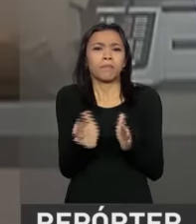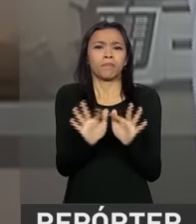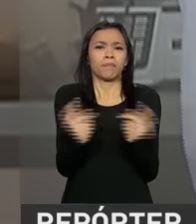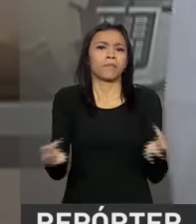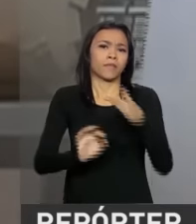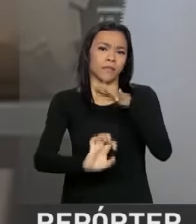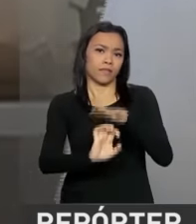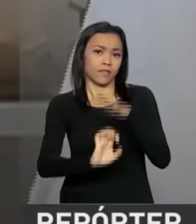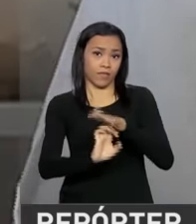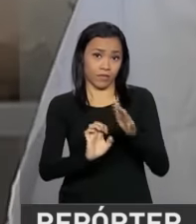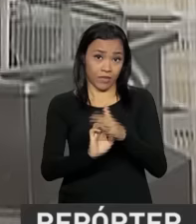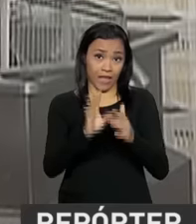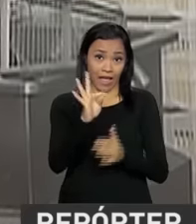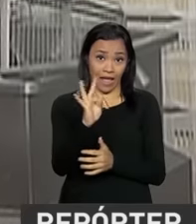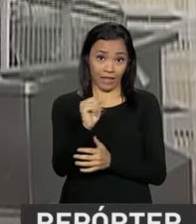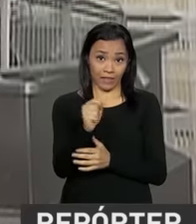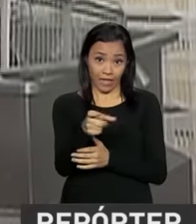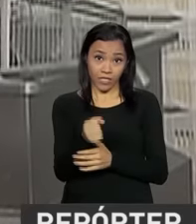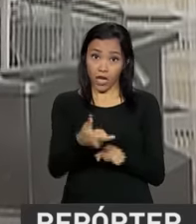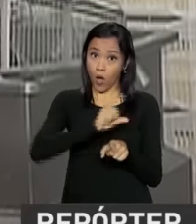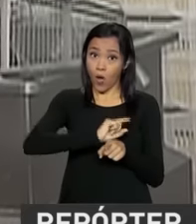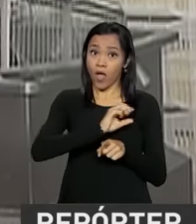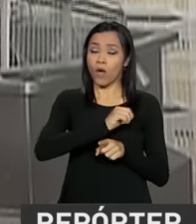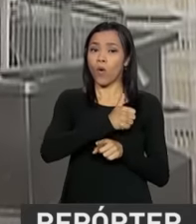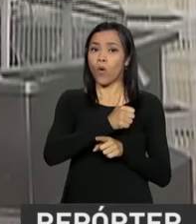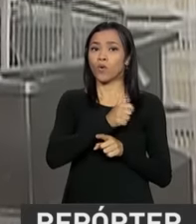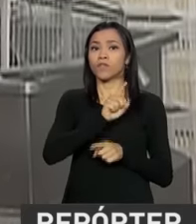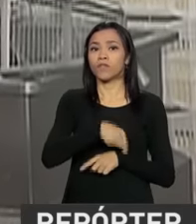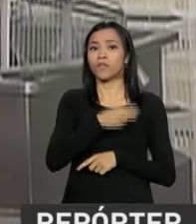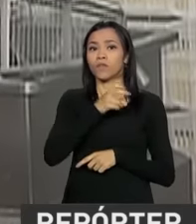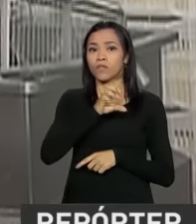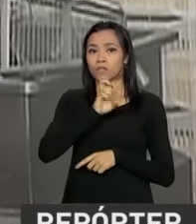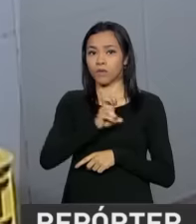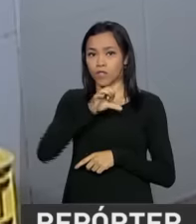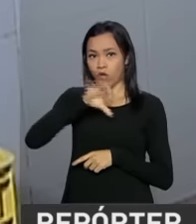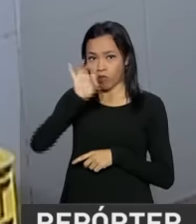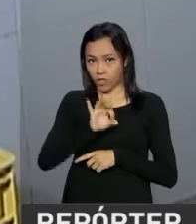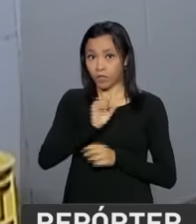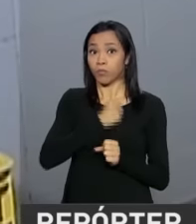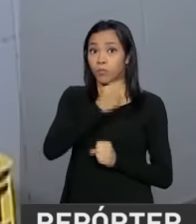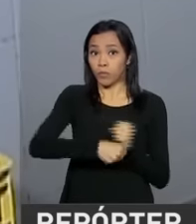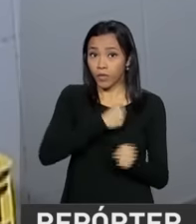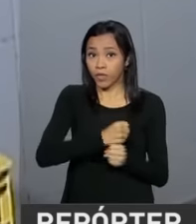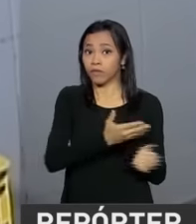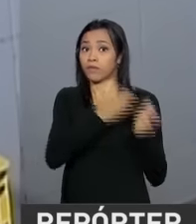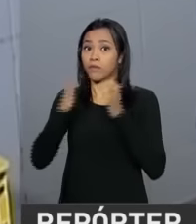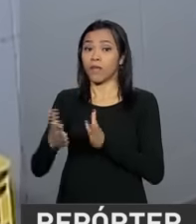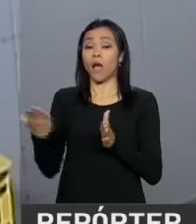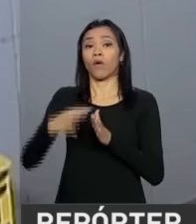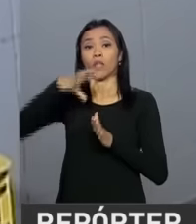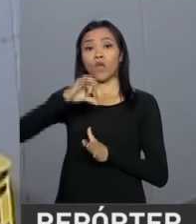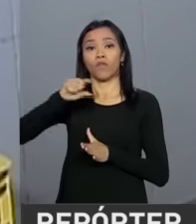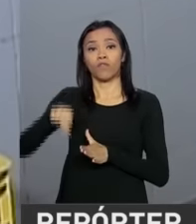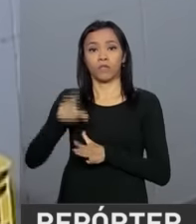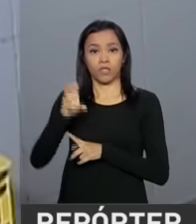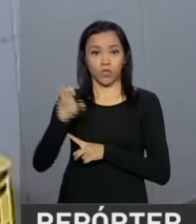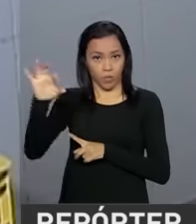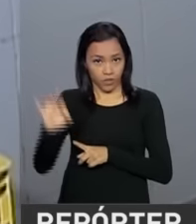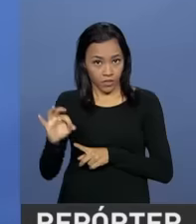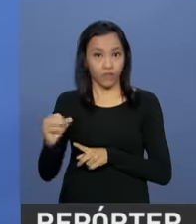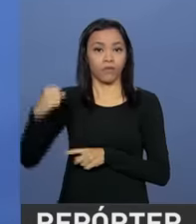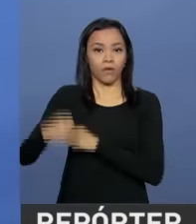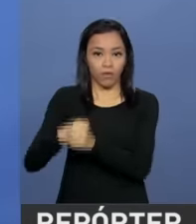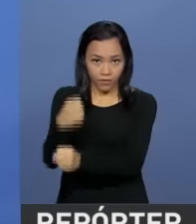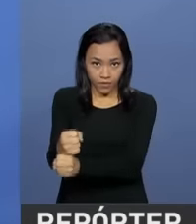empresas a taxa no início do ano era de 11,59 ao ano e agora é de 99,5% ao